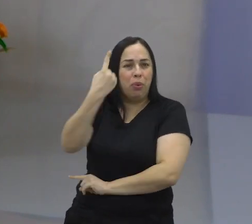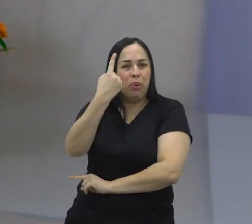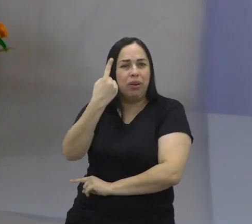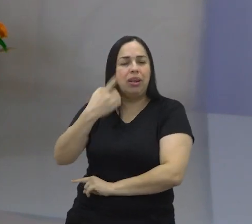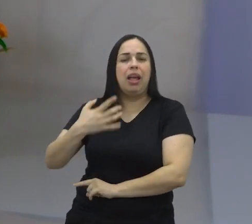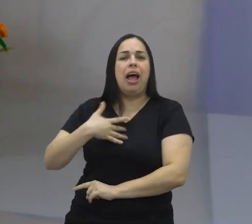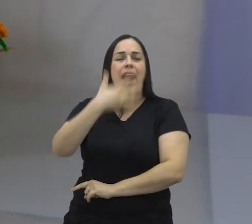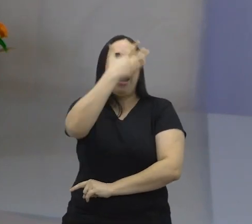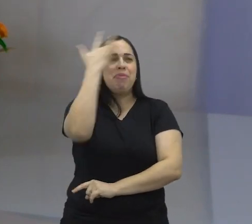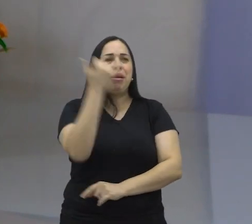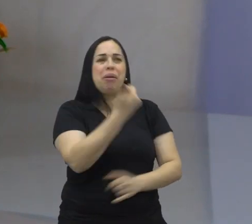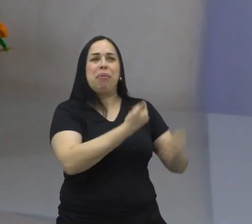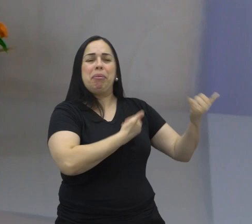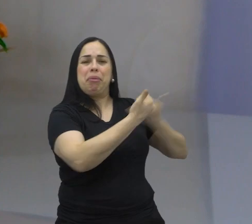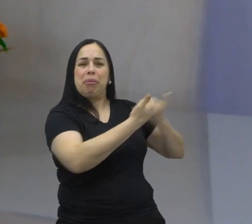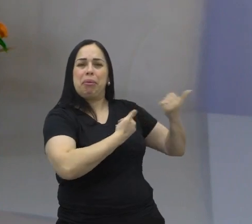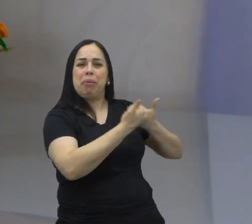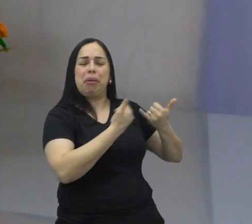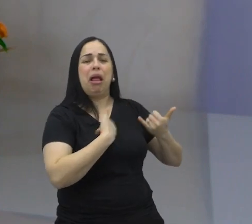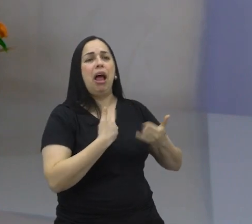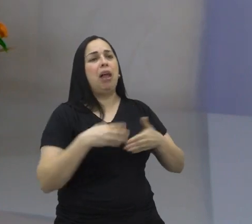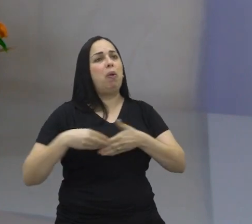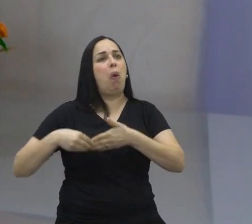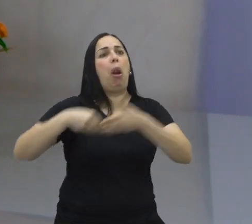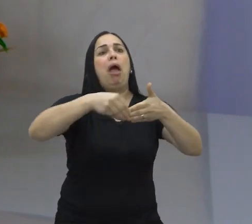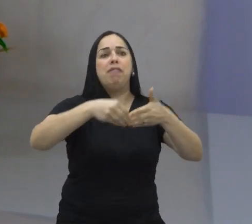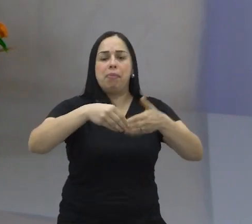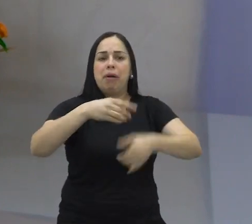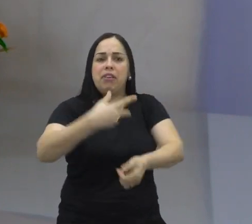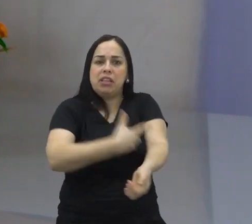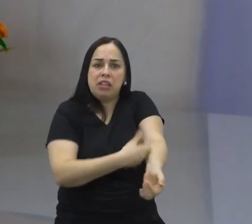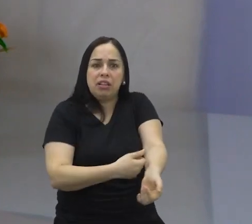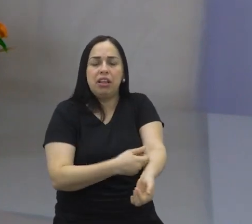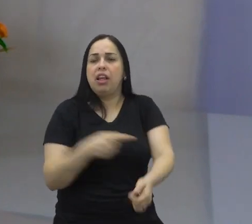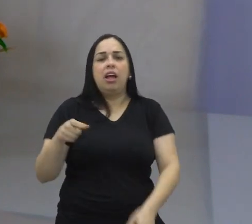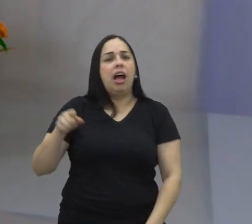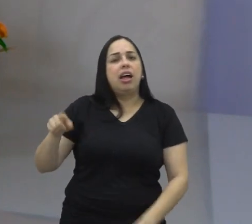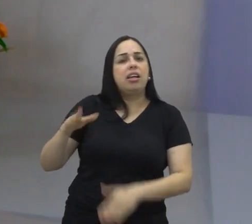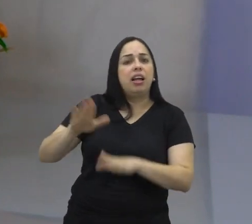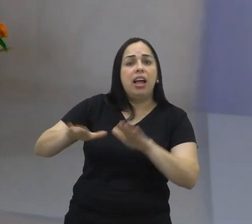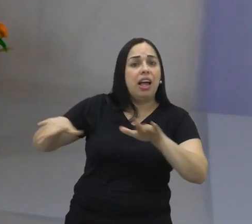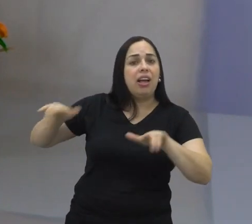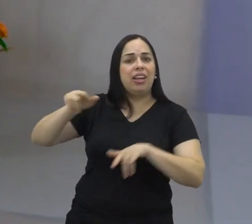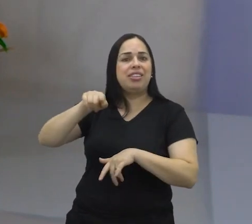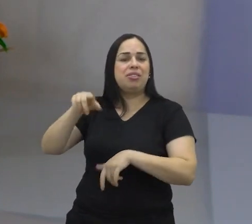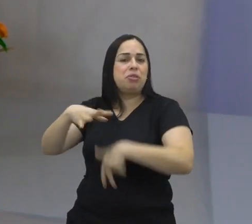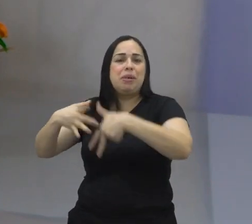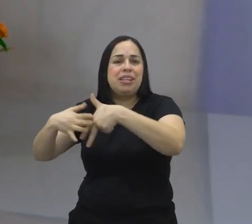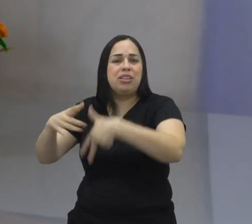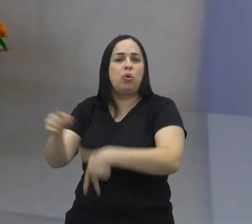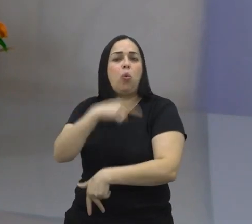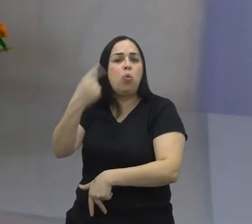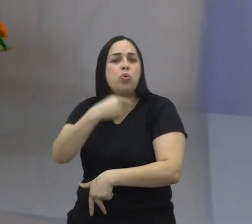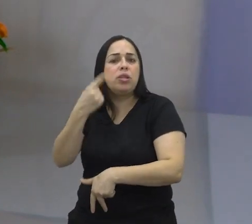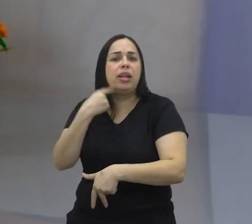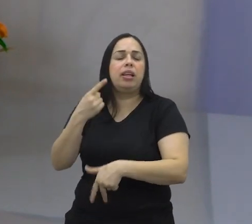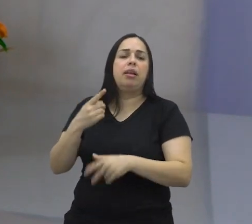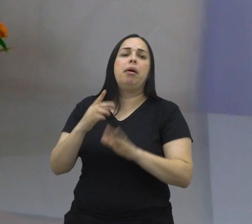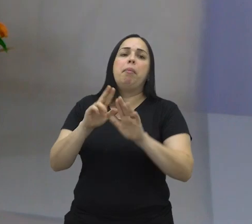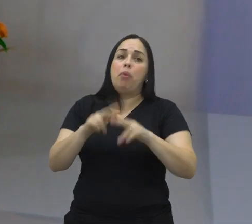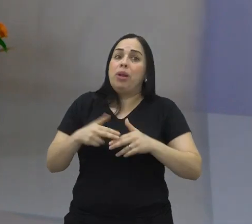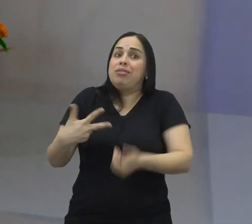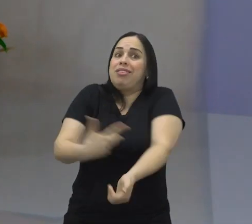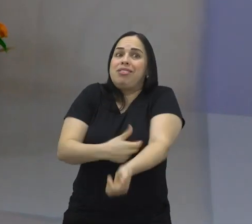de mães falar assim, eu não levo por fato do jejum. Não, meu filho não aguenta o jejum, sendo que os exames